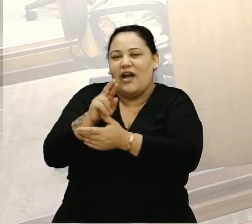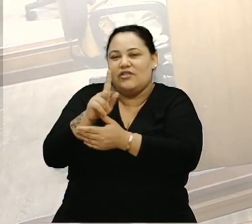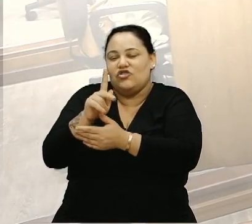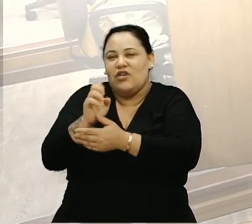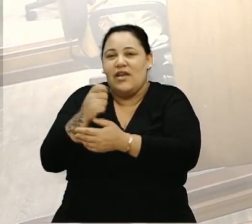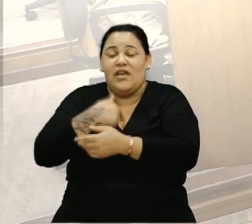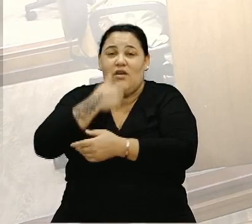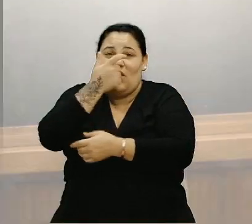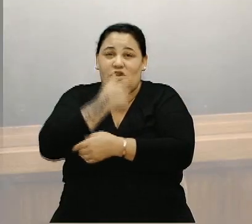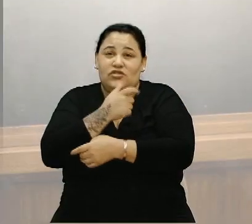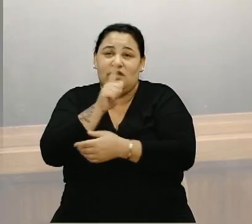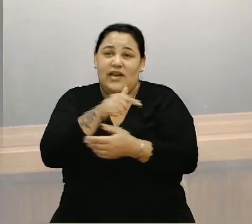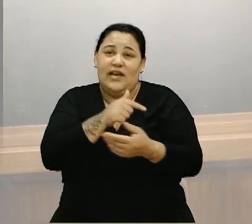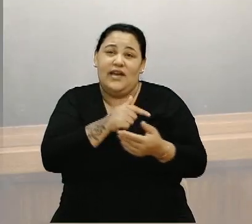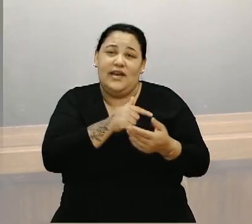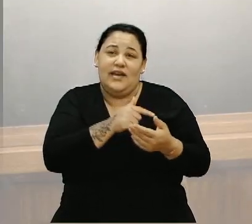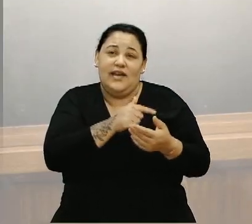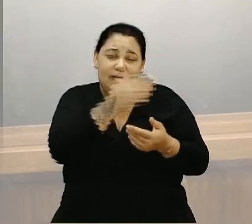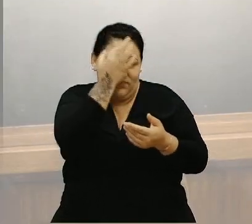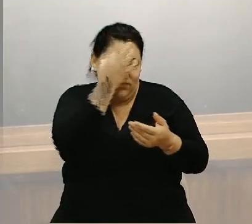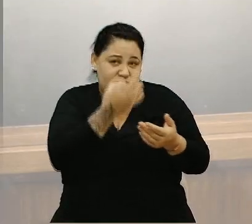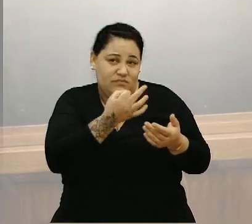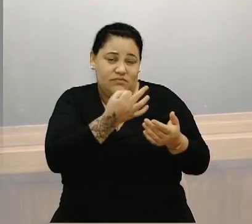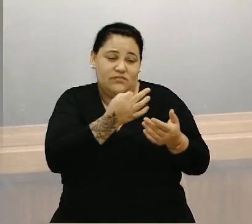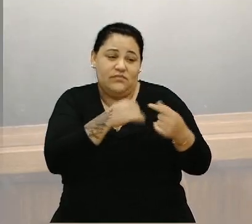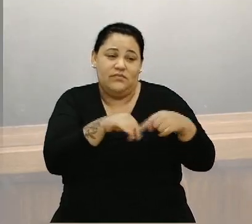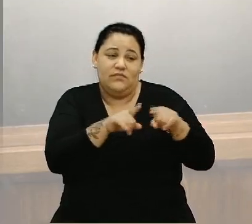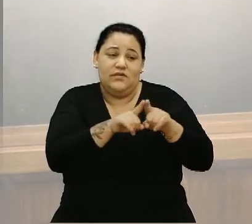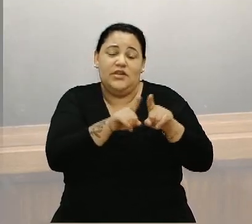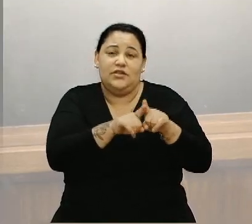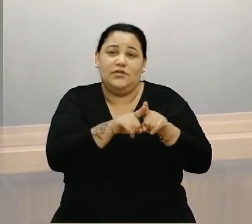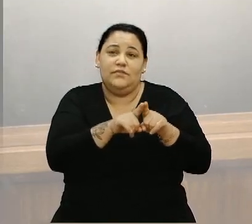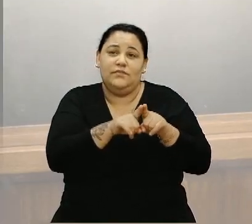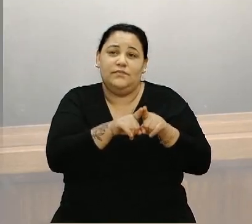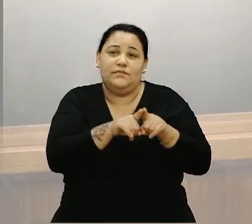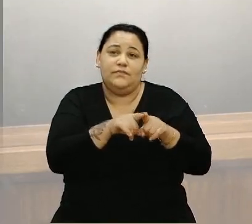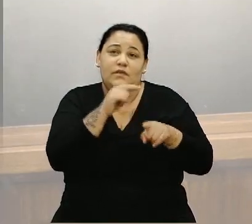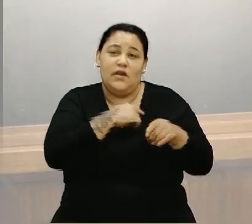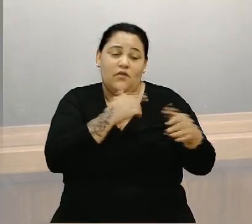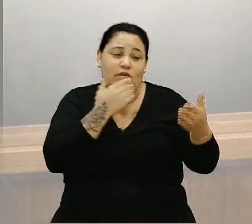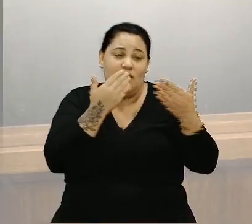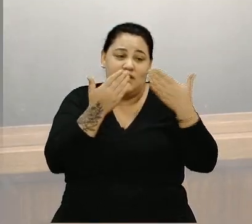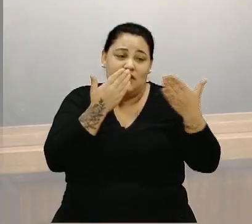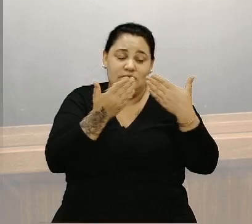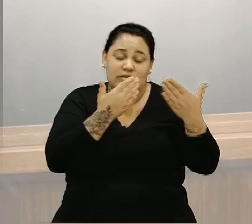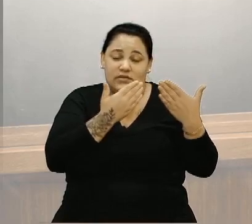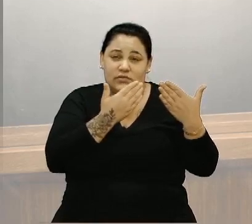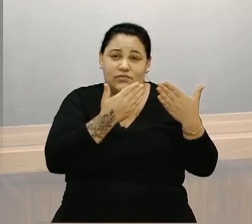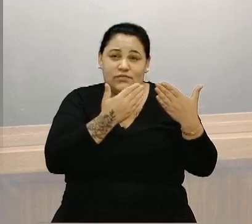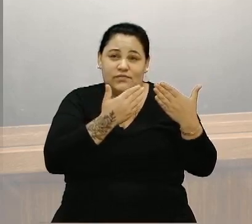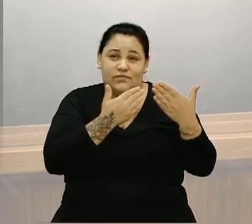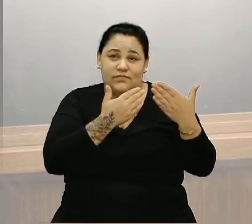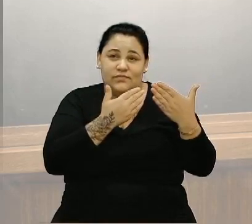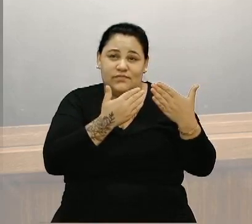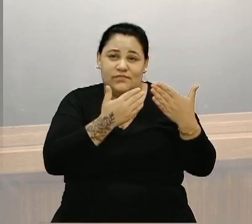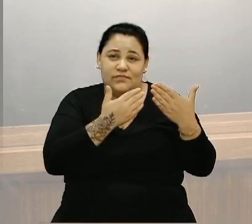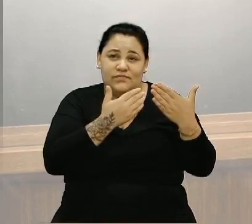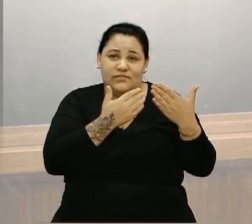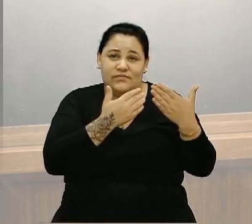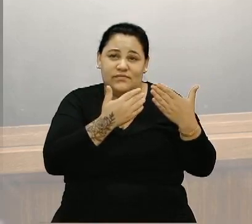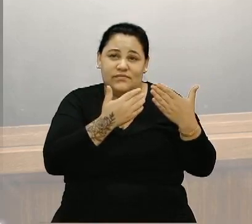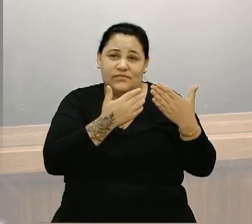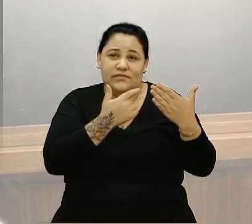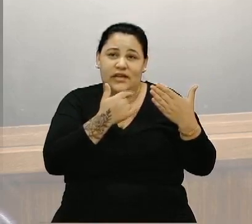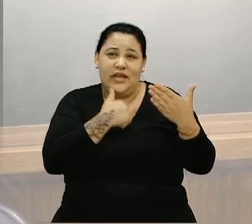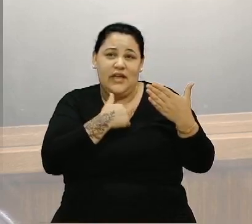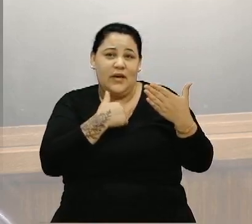né? Eu, quando vi essa charge, também fiquei muito chocada. Depois, analisando, eu entendi que era um acalento à criança.